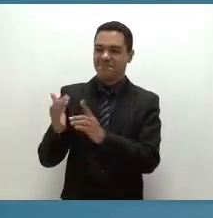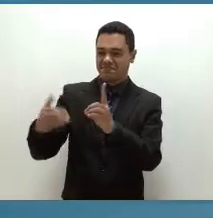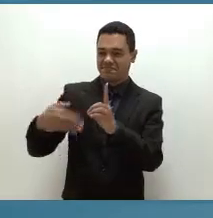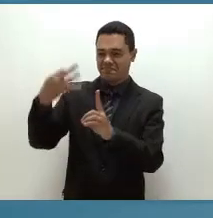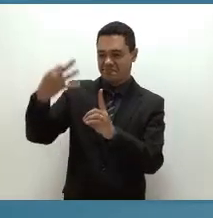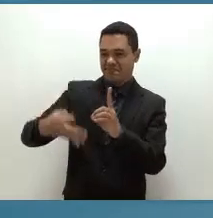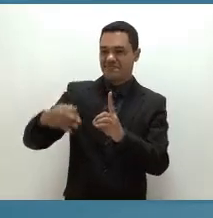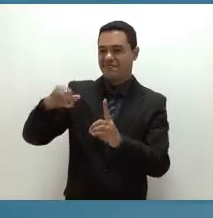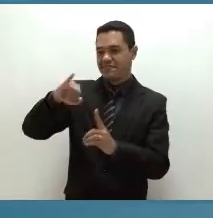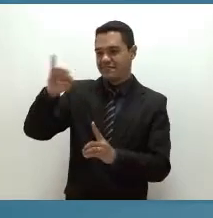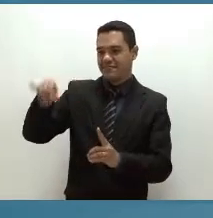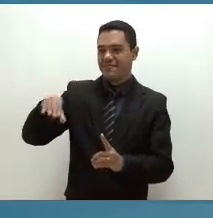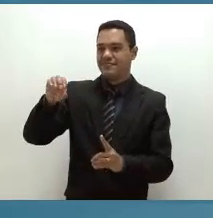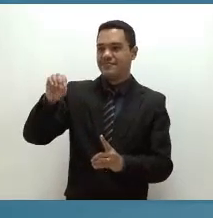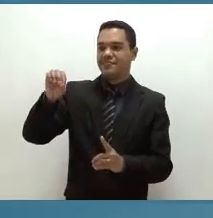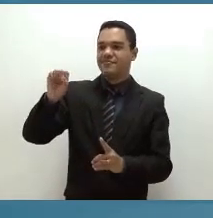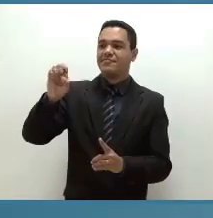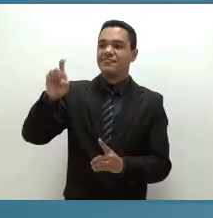colega, doutor José